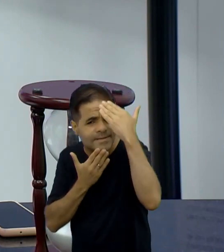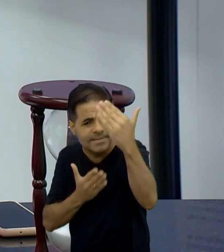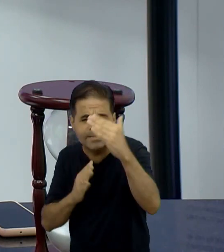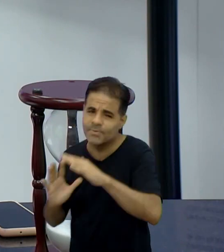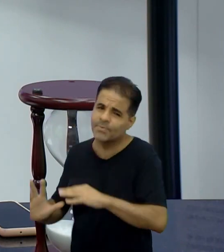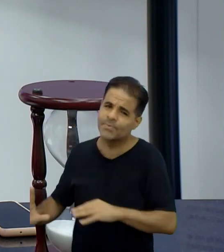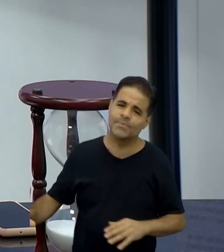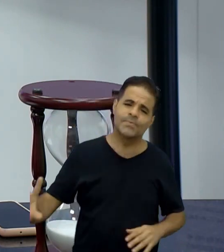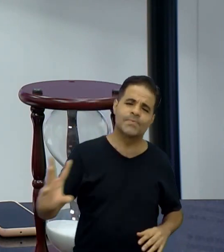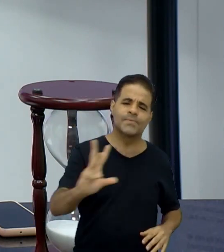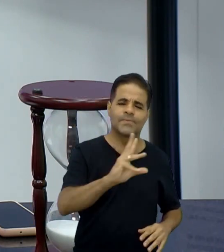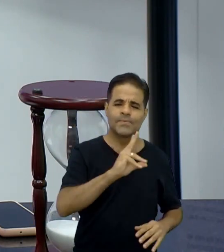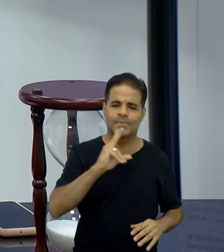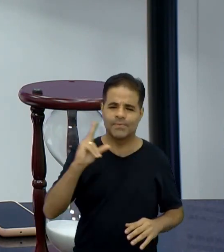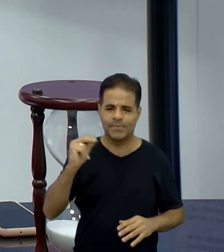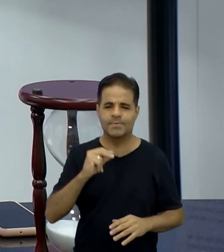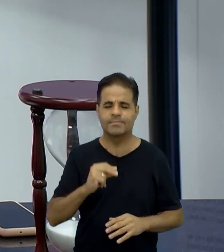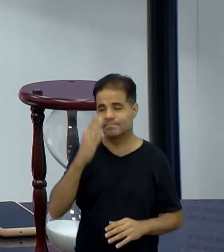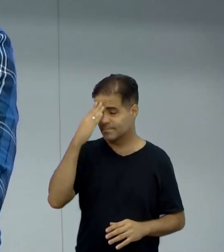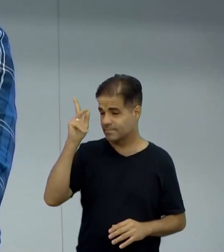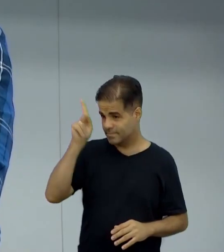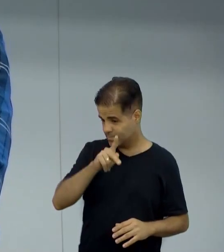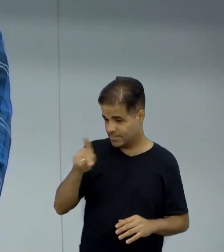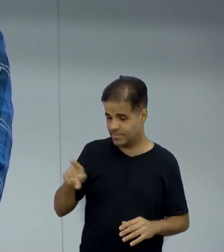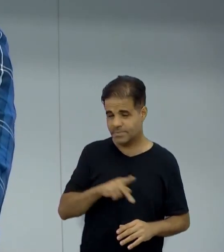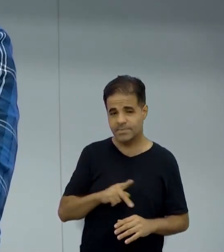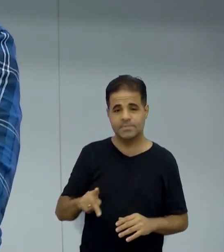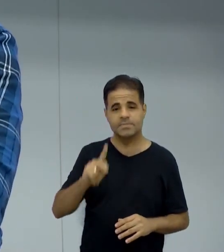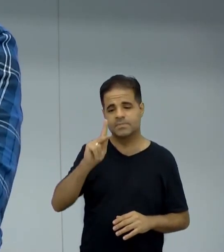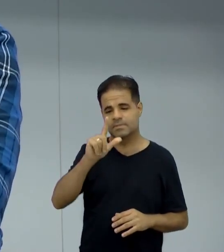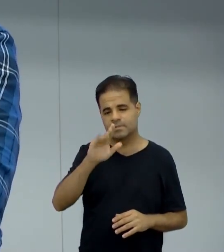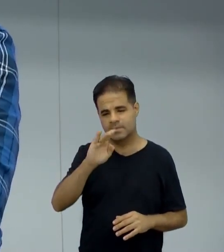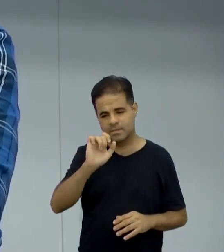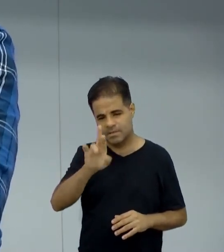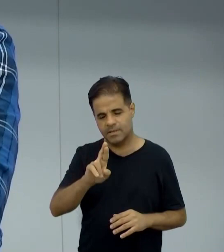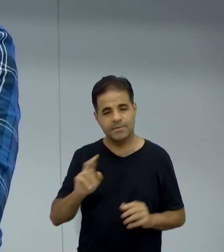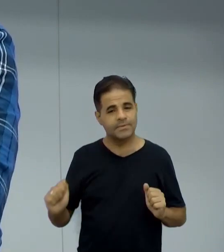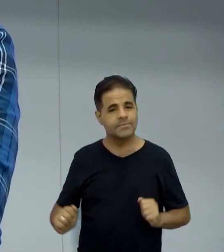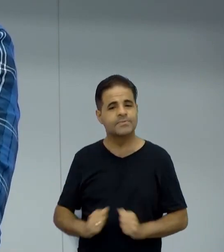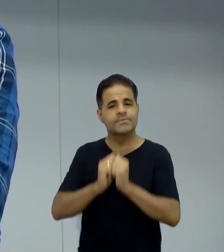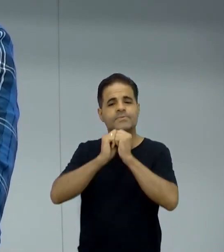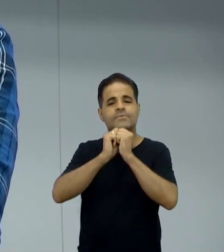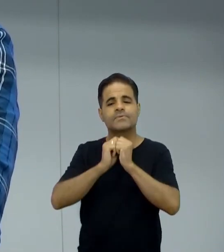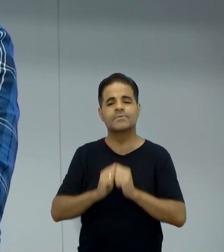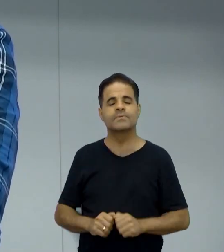a todos que estiveram aqui conosco. Obrigada, professor Kleber. Muito obrigado, Janaína.